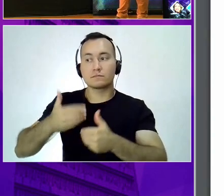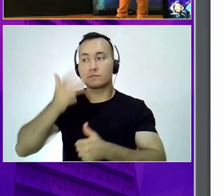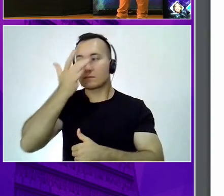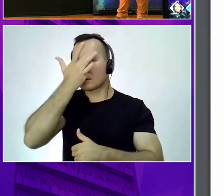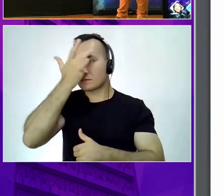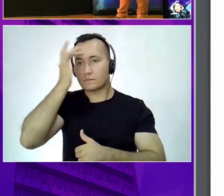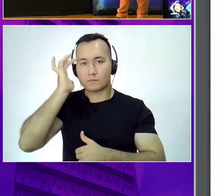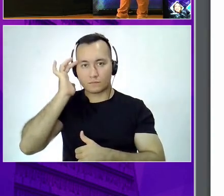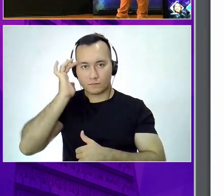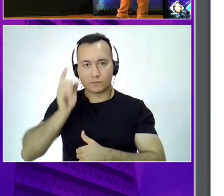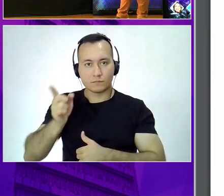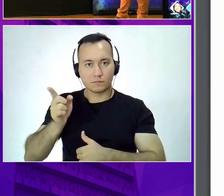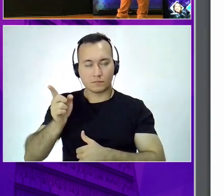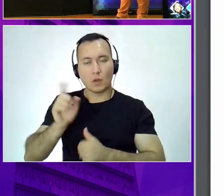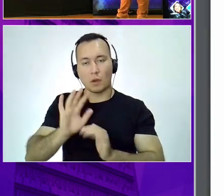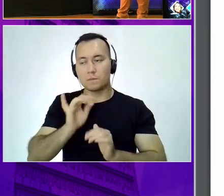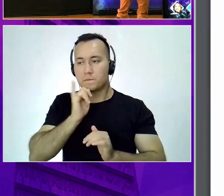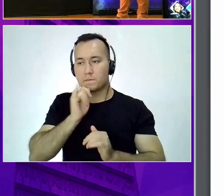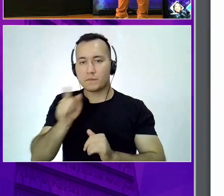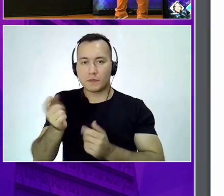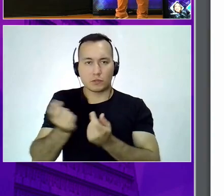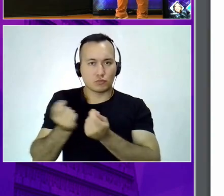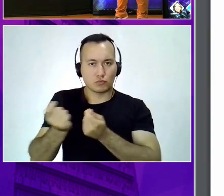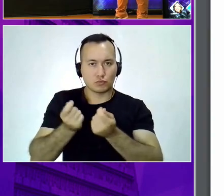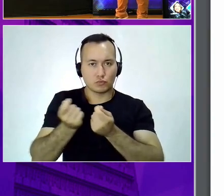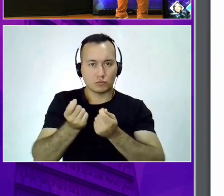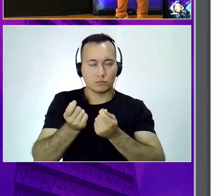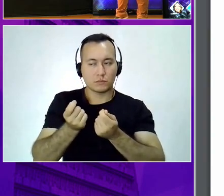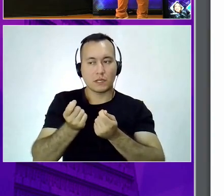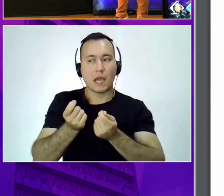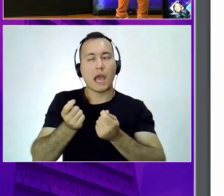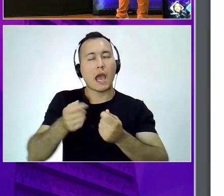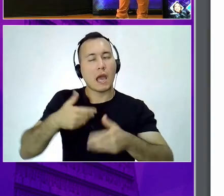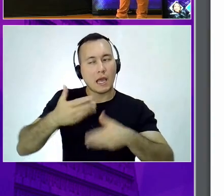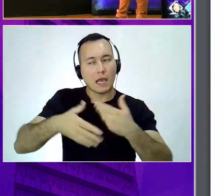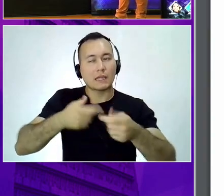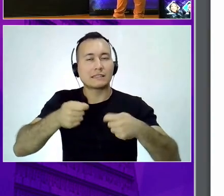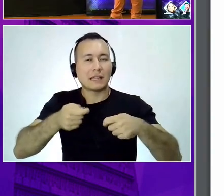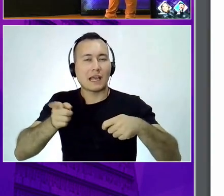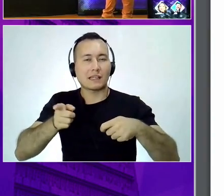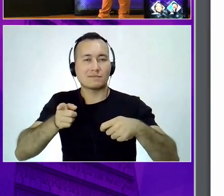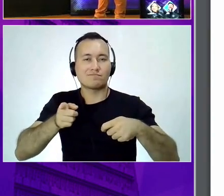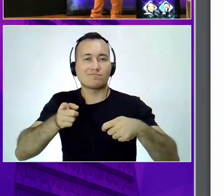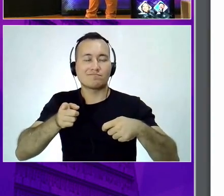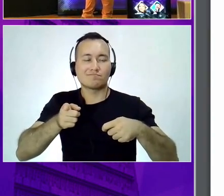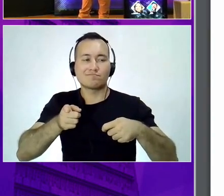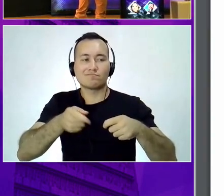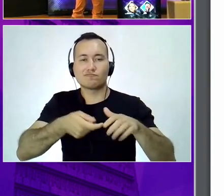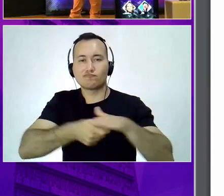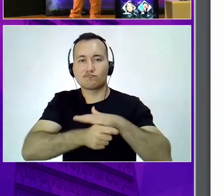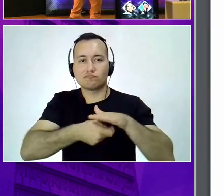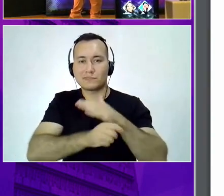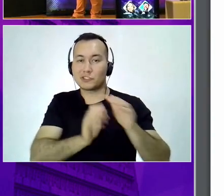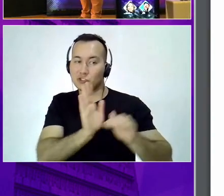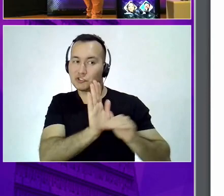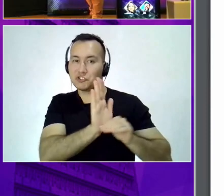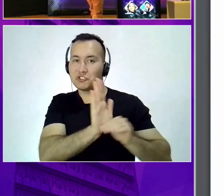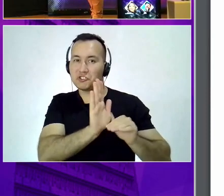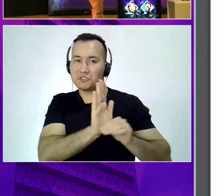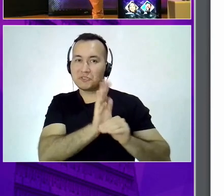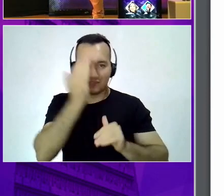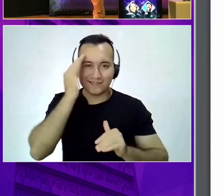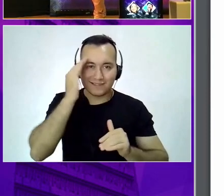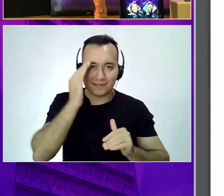nível de influência, o propagador, que é a pessoa a favor, mas tem baixo nível de influência, e tem as pessoas que são contra, né? Que tem o